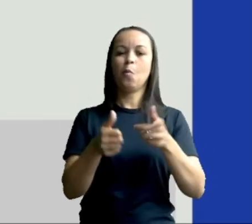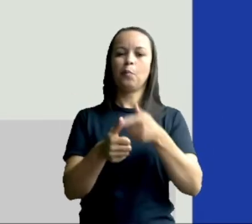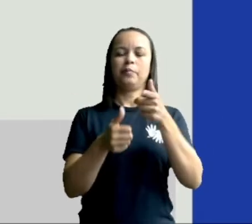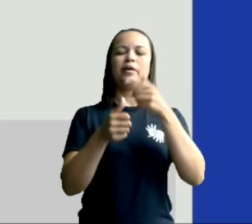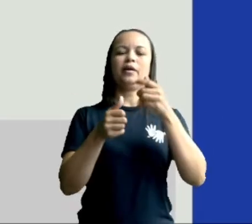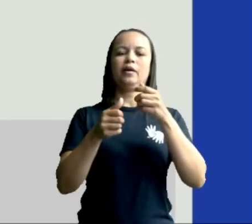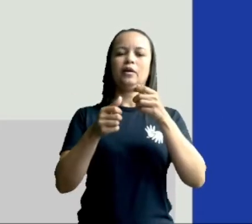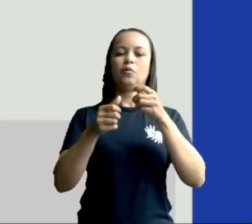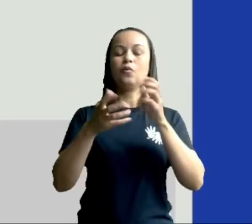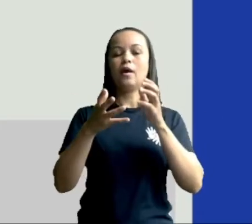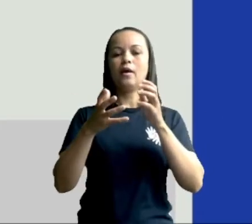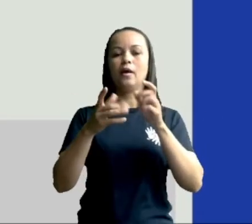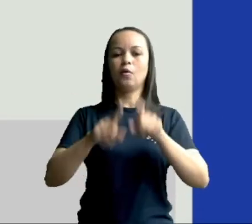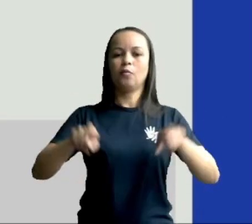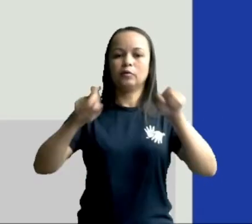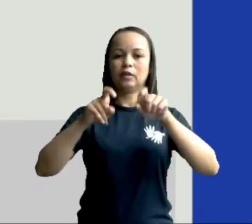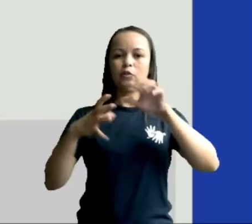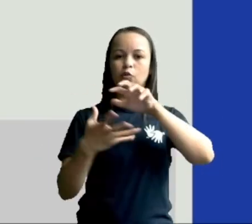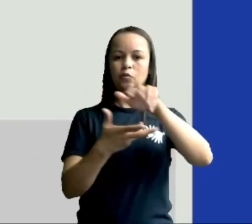foi aí, ó, o